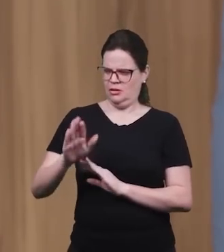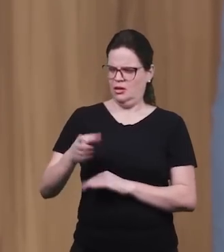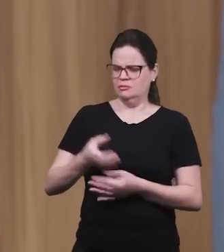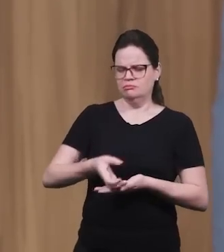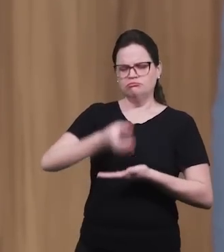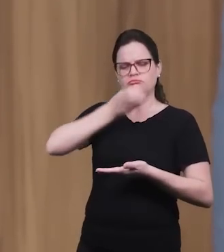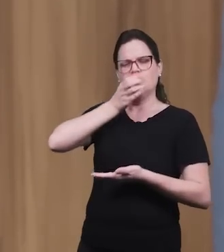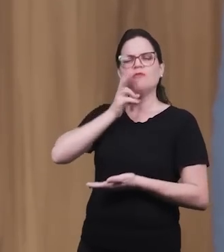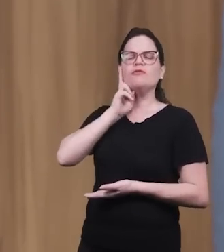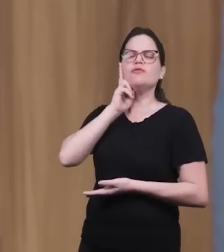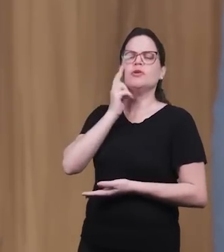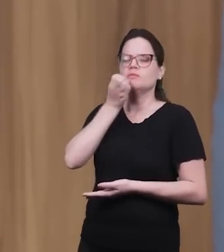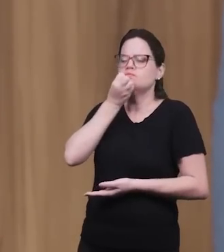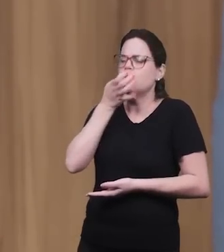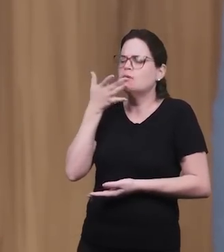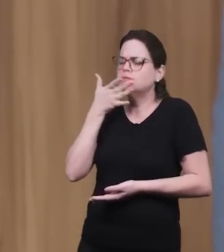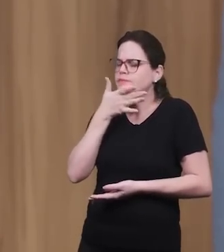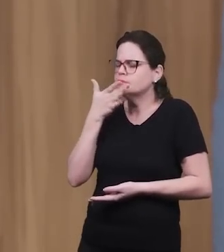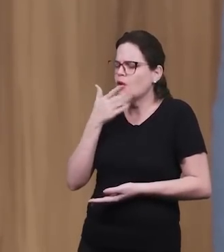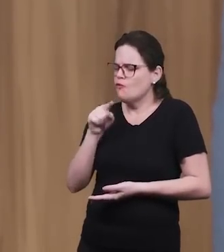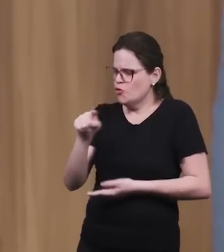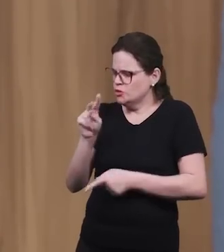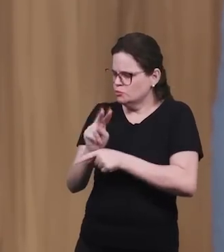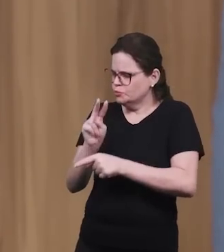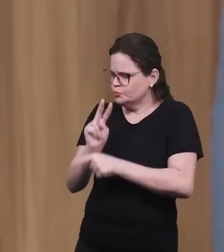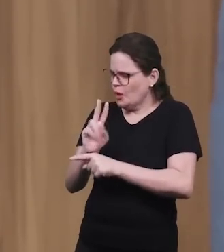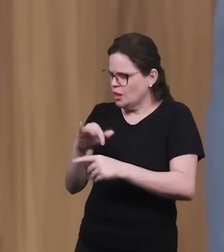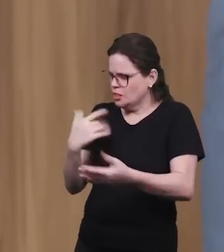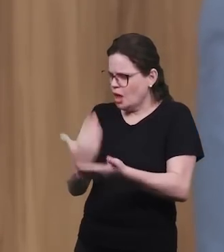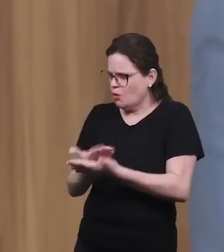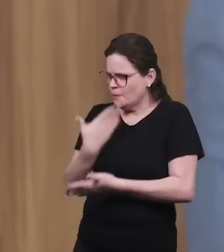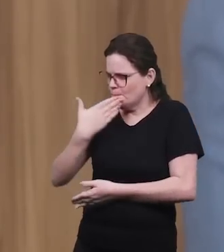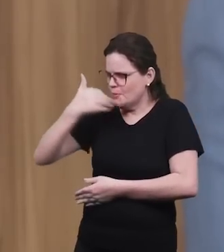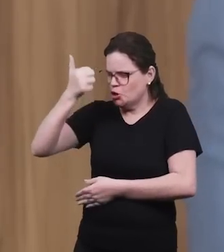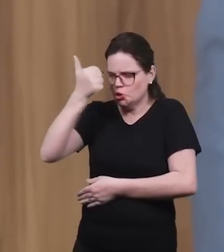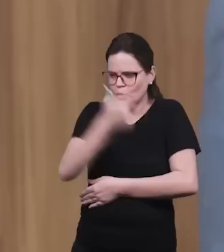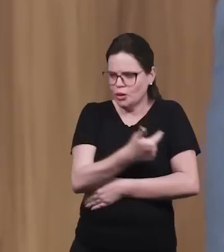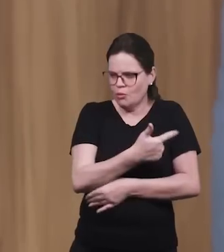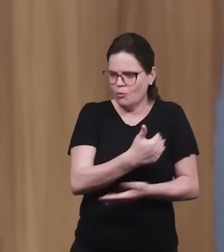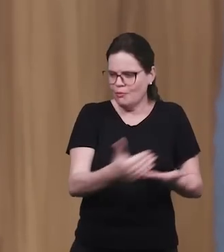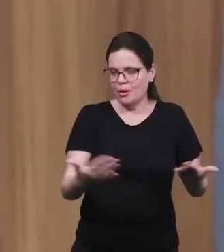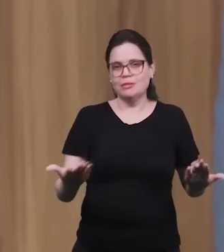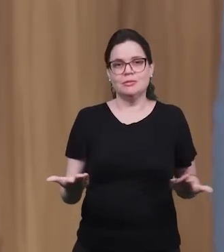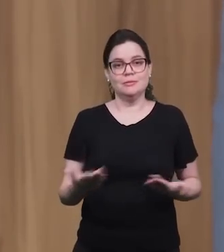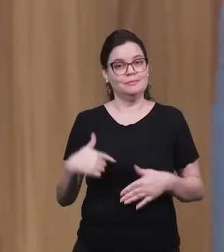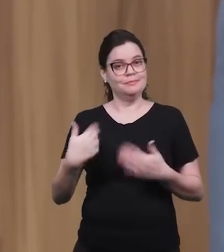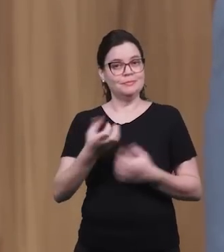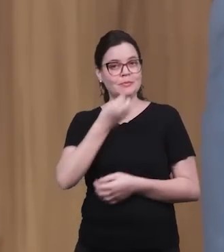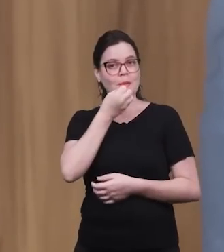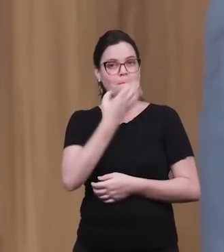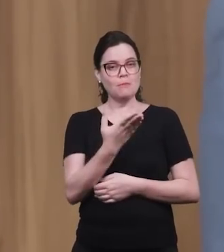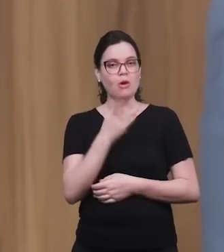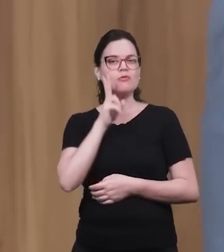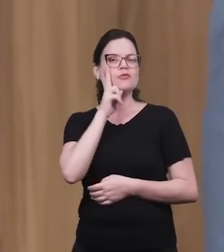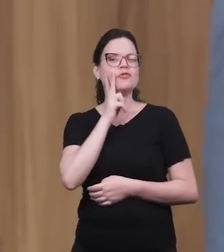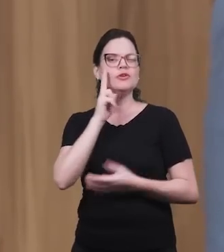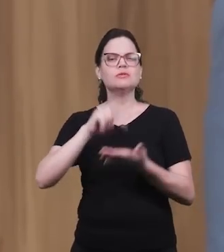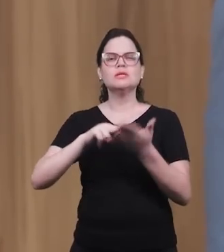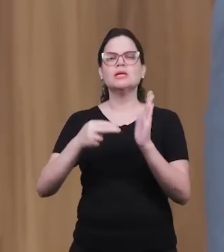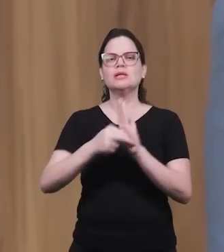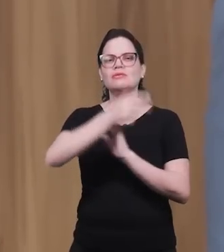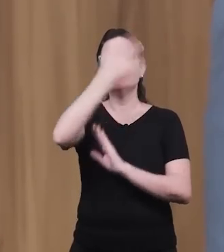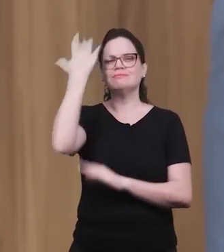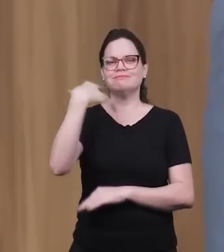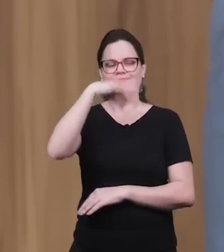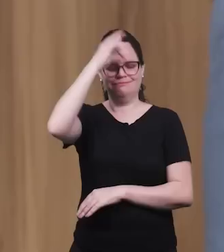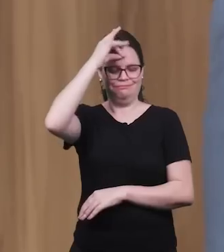até agora o bom vinho. Ou seja, profeticamente, há um ensino para nós aqui. O bom vinho, que fala do